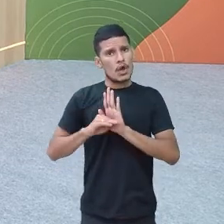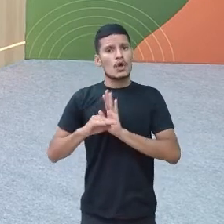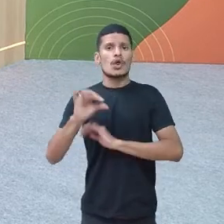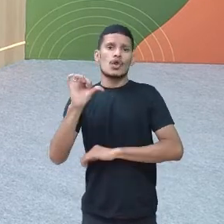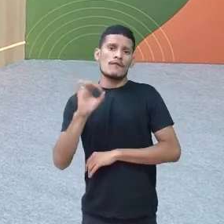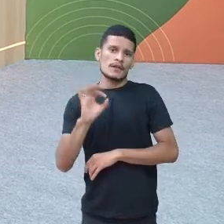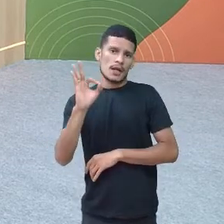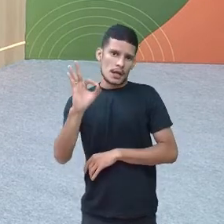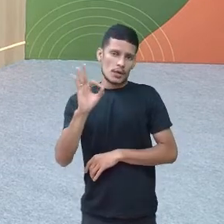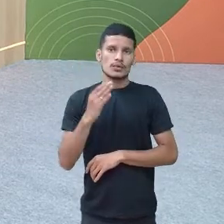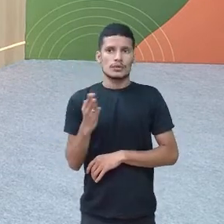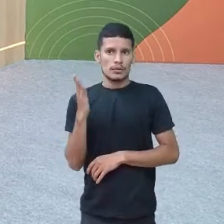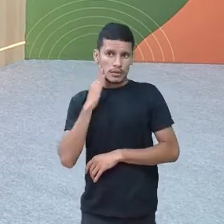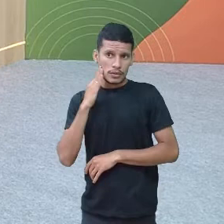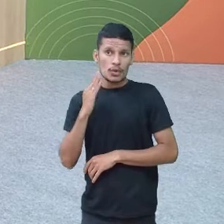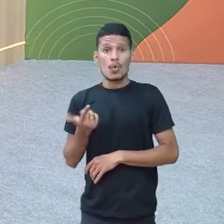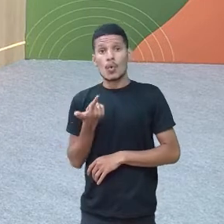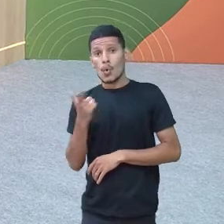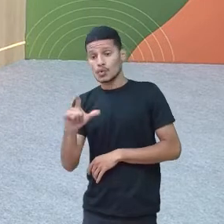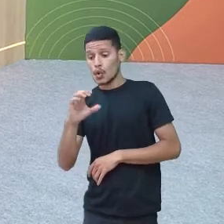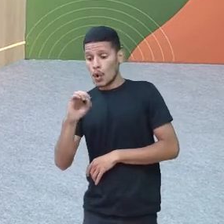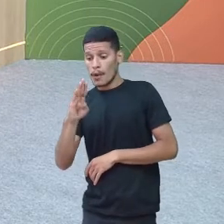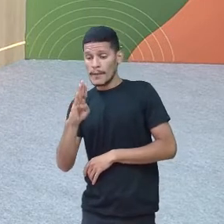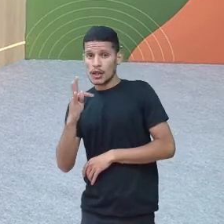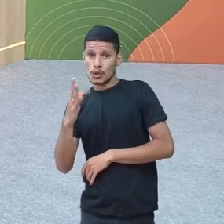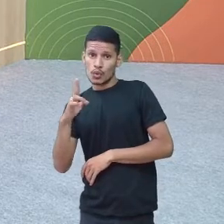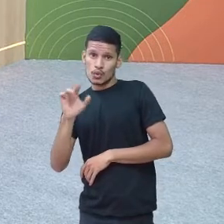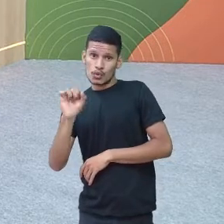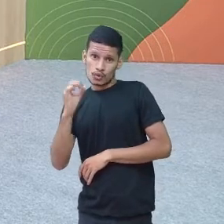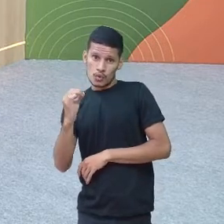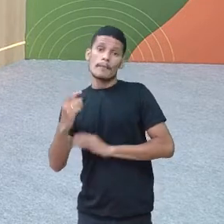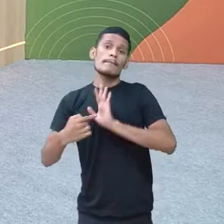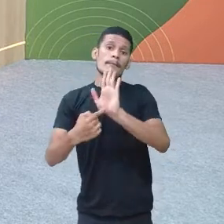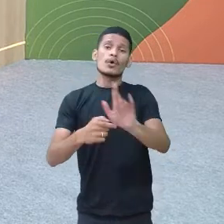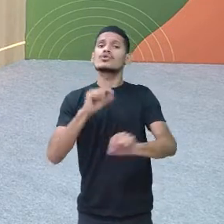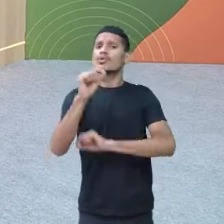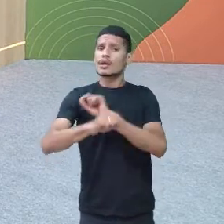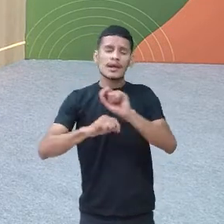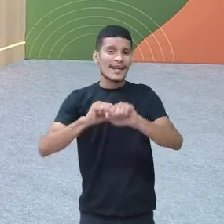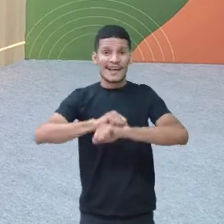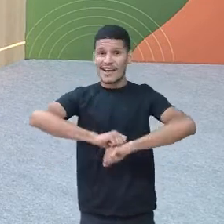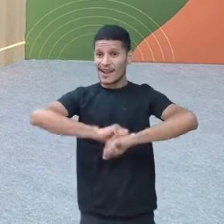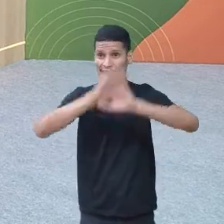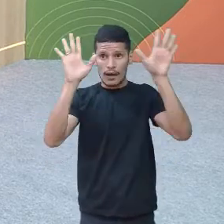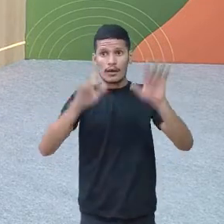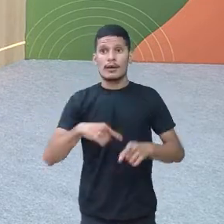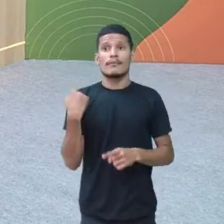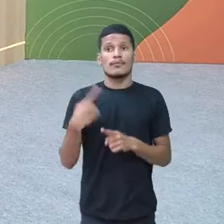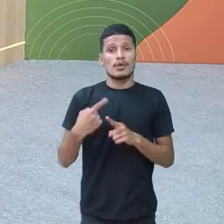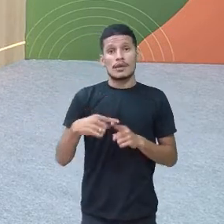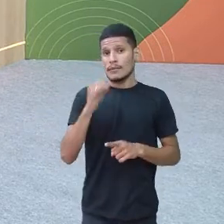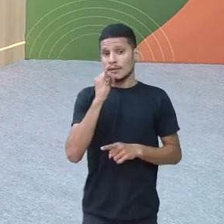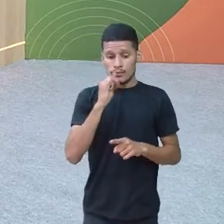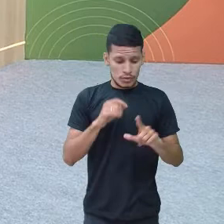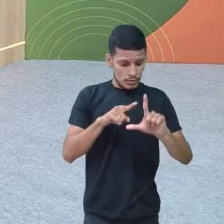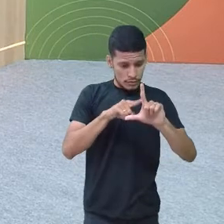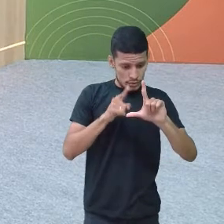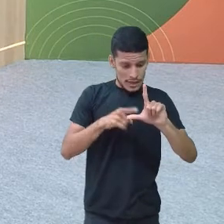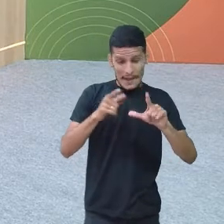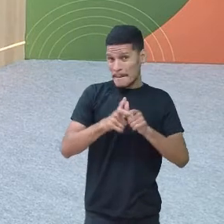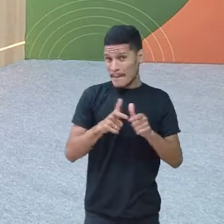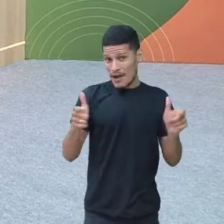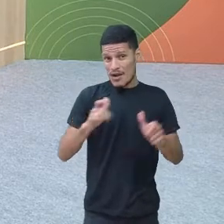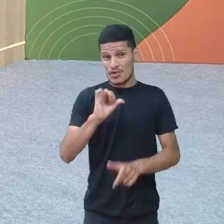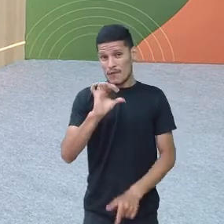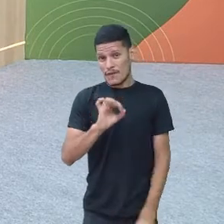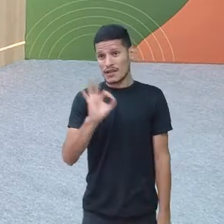triângulo obtuso, aí fica mais evidente, né? Porque esse ângulo vai ser maior do que 90, ó.